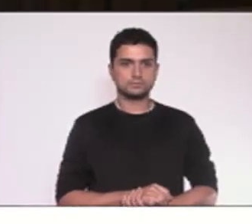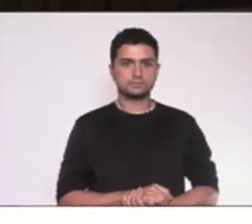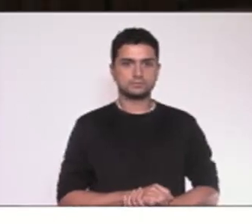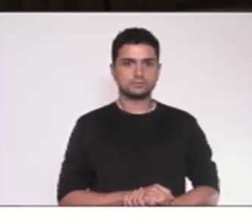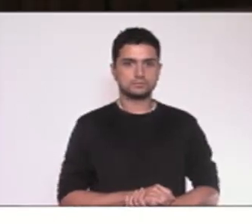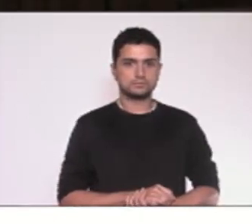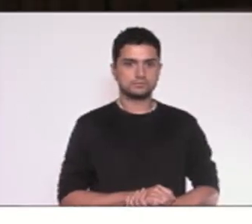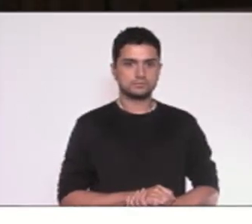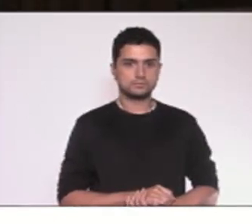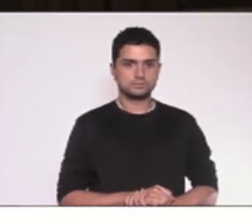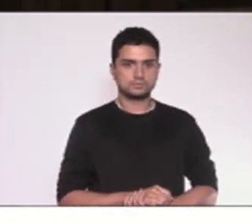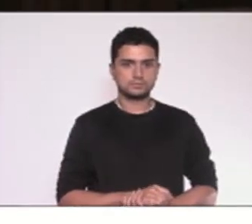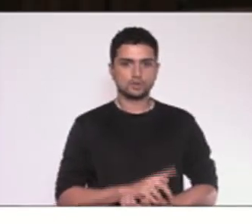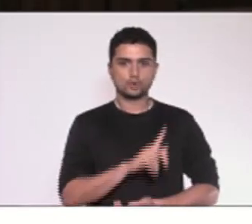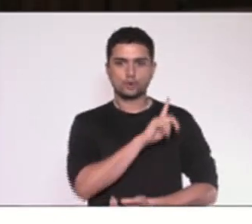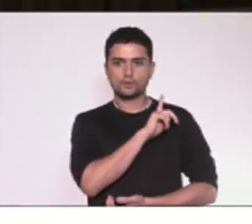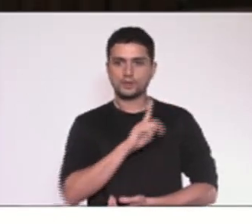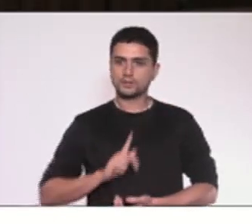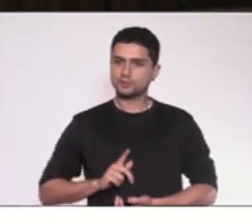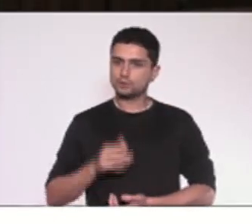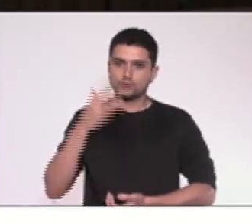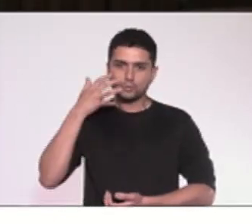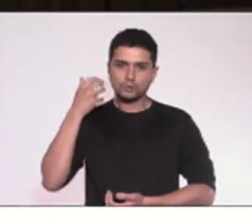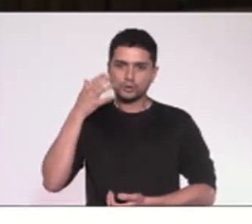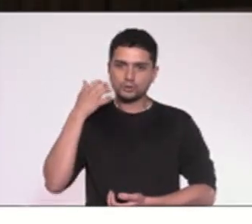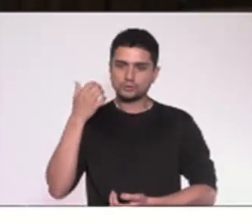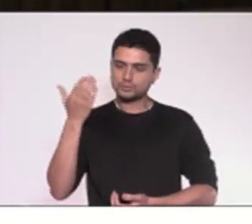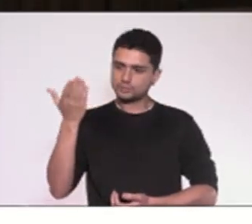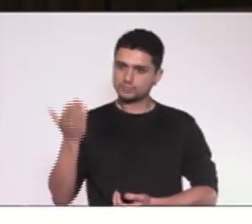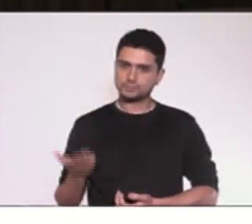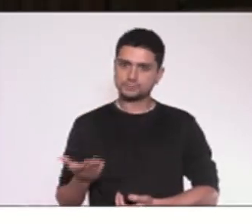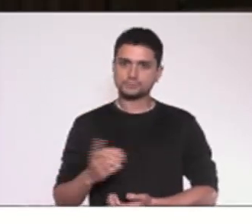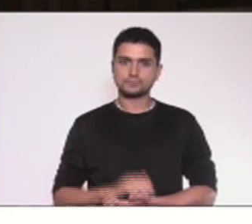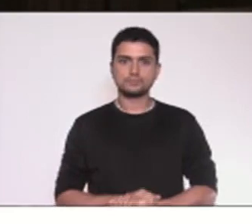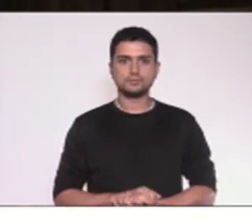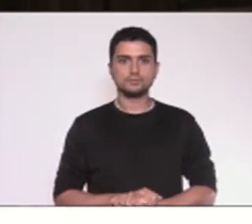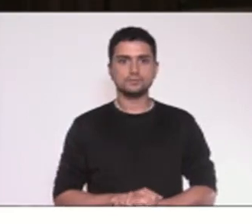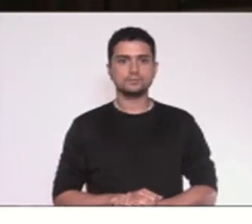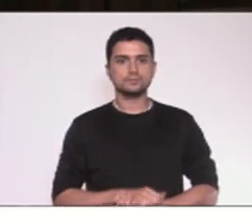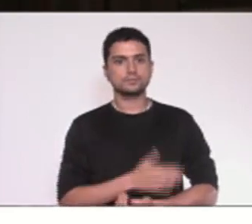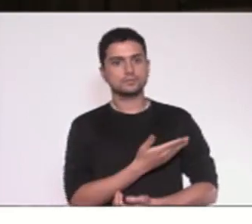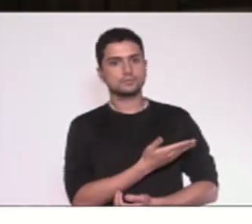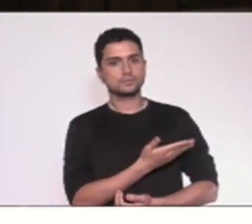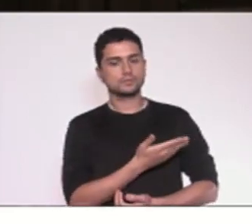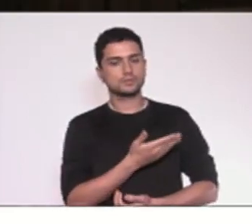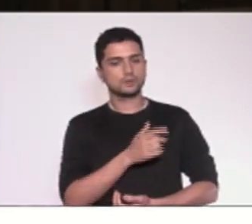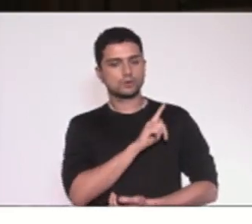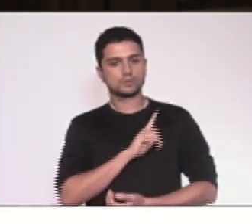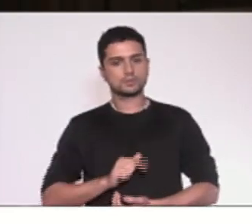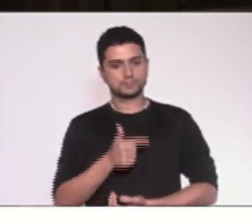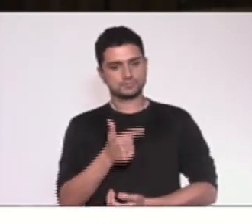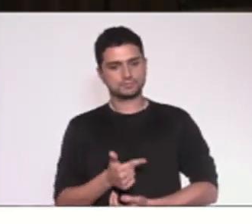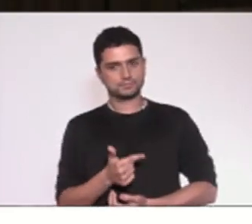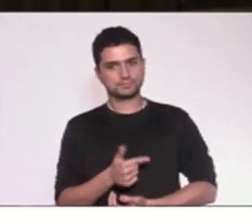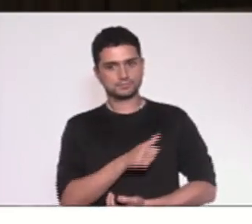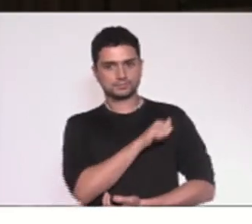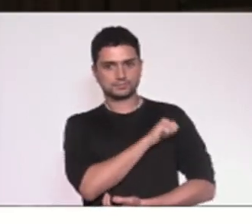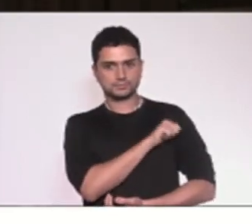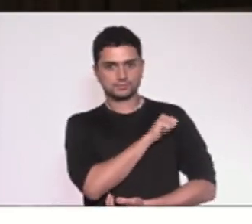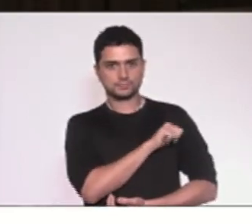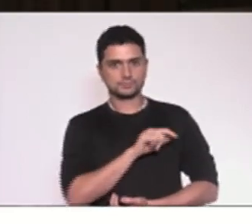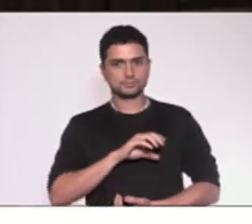Excelentíssimo governador do Estado do Rio de Janeiro, senhor Wilson Witzel. Excelentíssimo senhor vice-governador do Estado do Rio de Janeiro, Cláudio